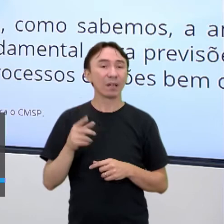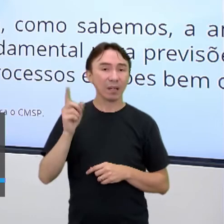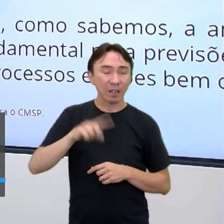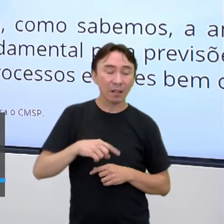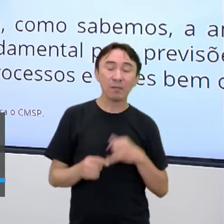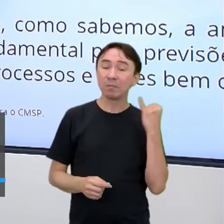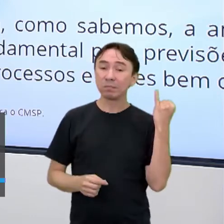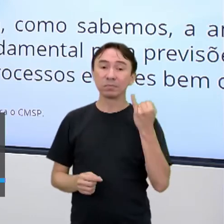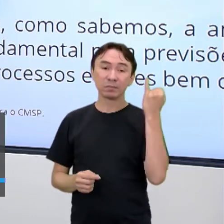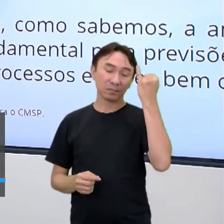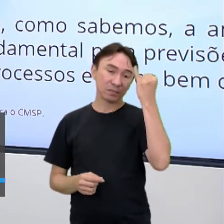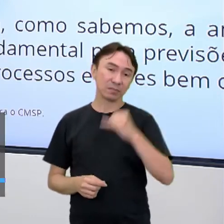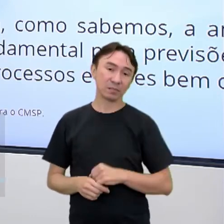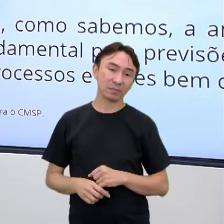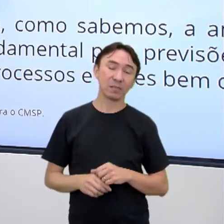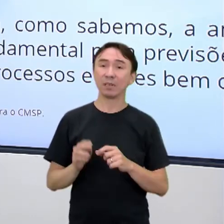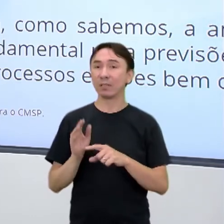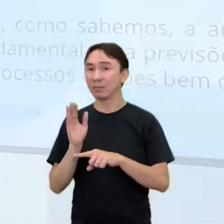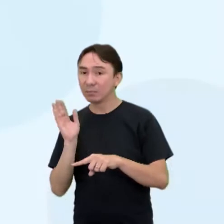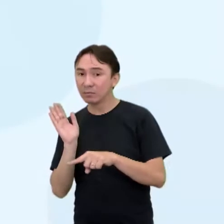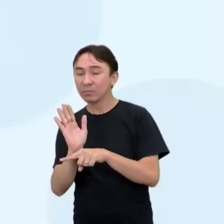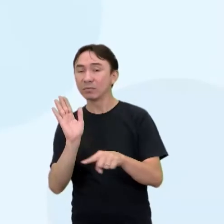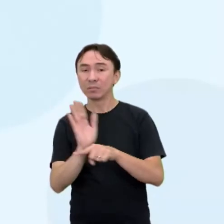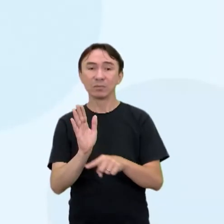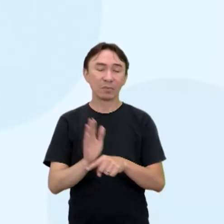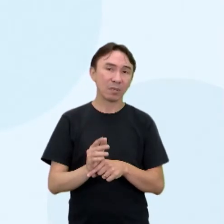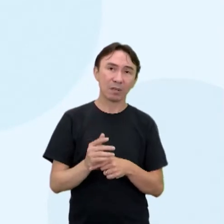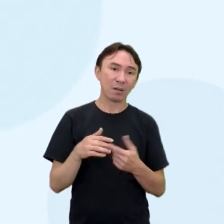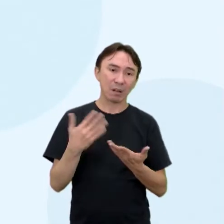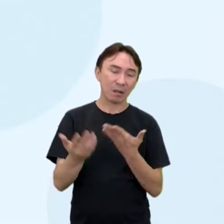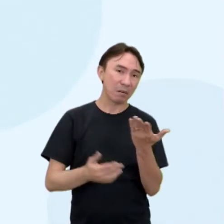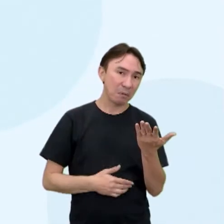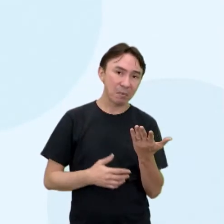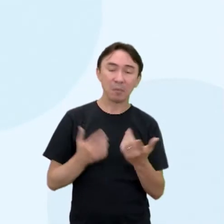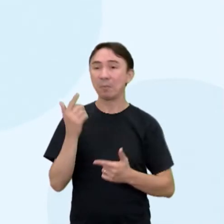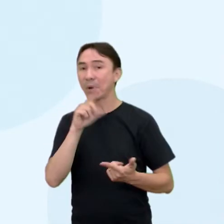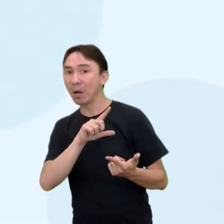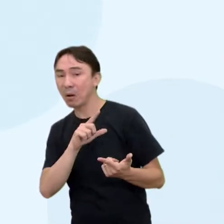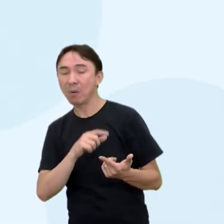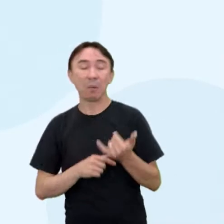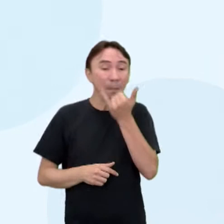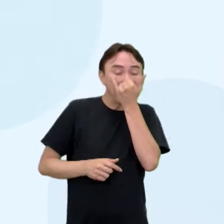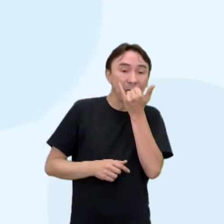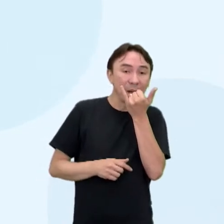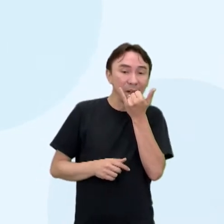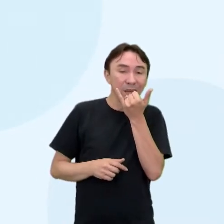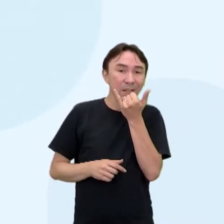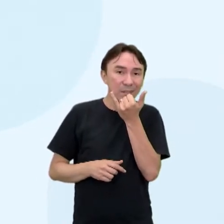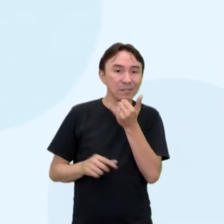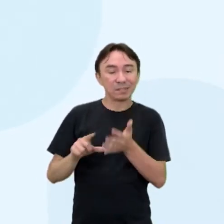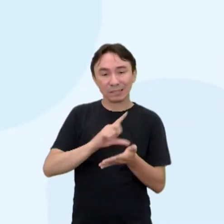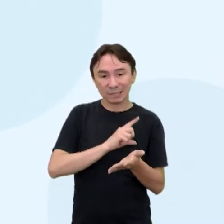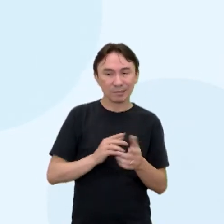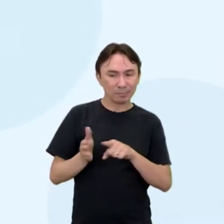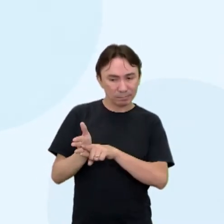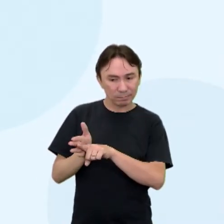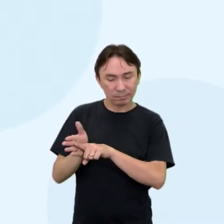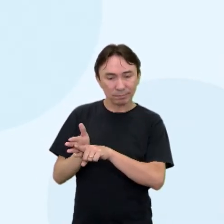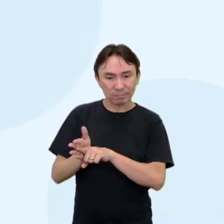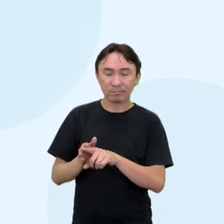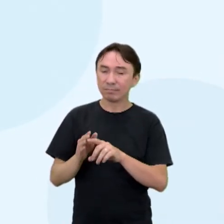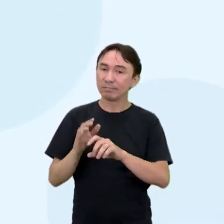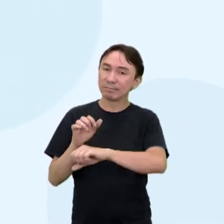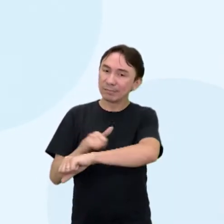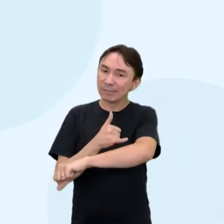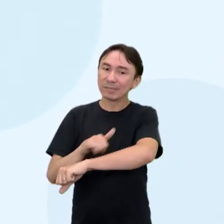processos de ações bem ou mal sucedidas, né? Então, o que acontece, né? Quando existe um